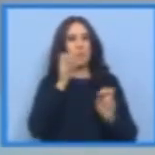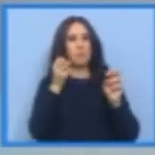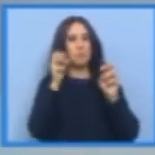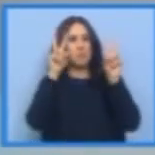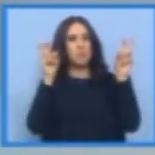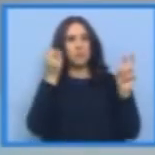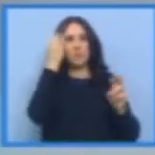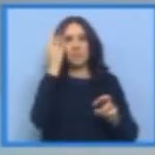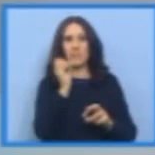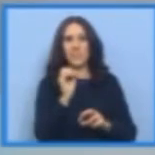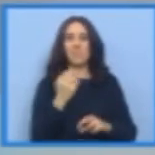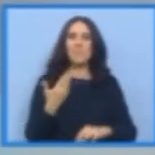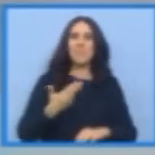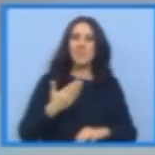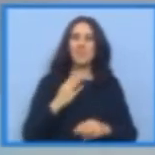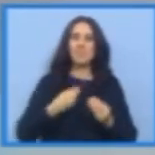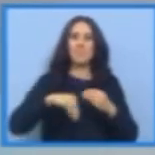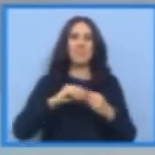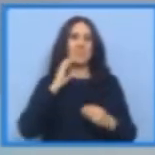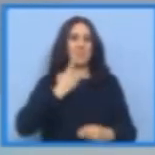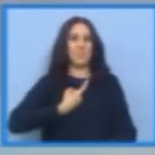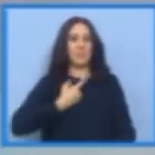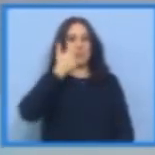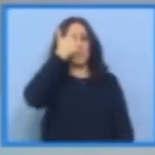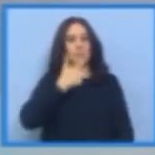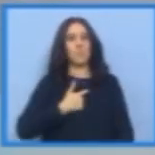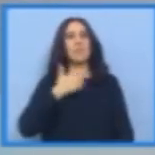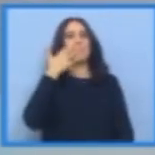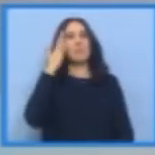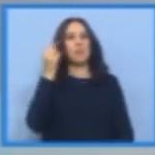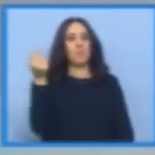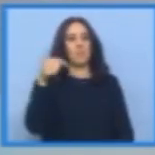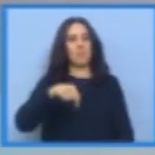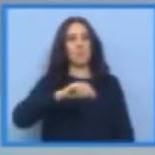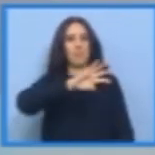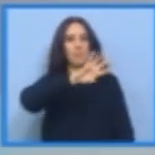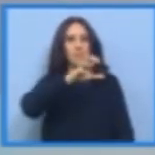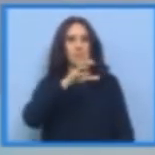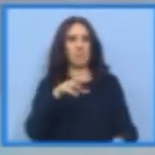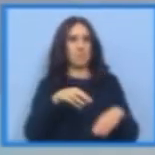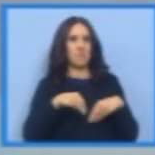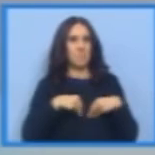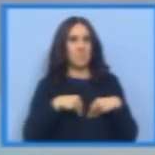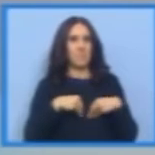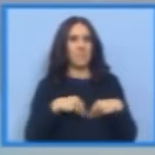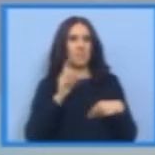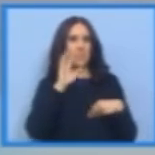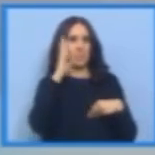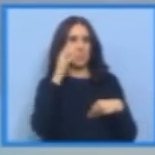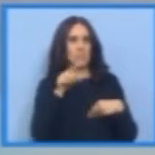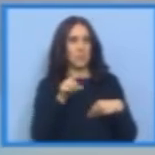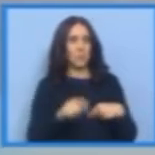também não só do direito, mas também do dever do próprio migrante quando chega a um país de acolhimento. Portanto, isso é muito